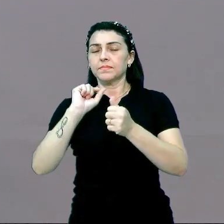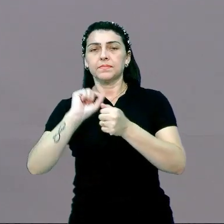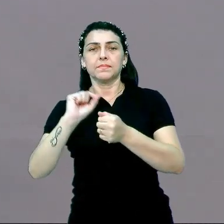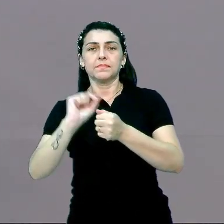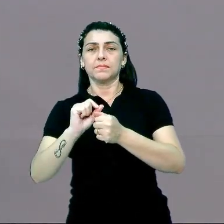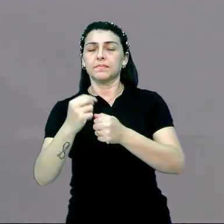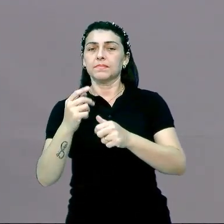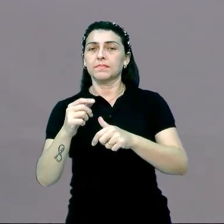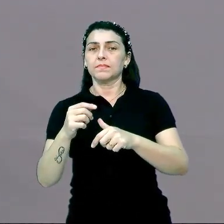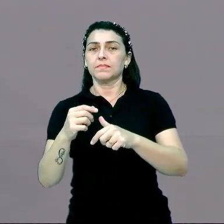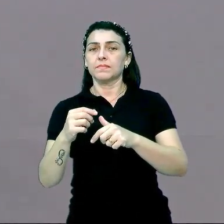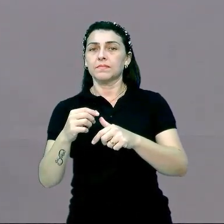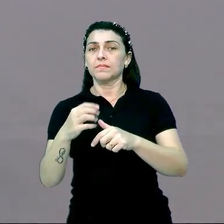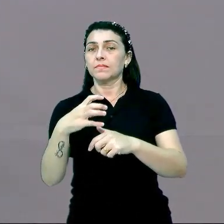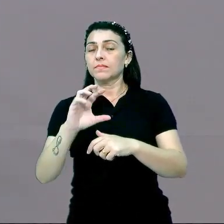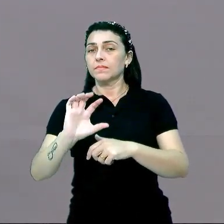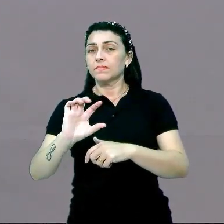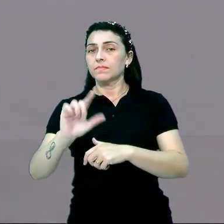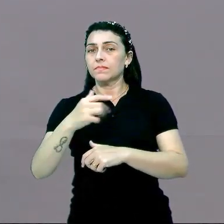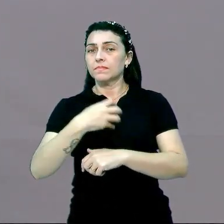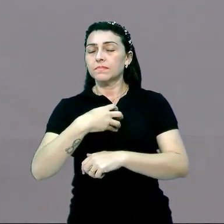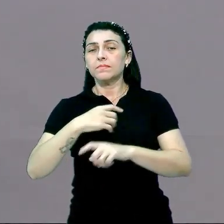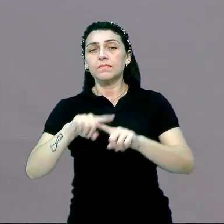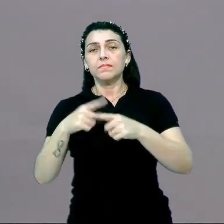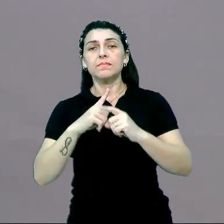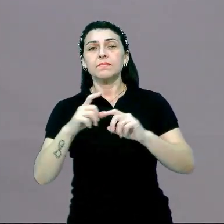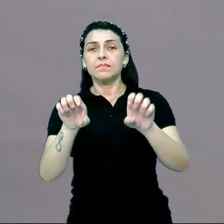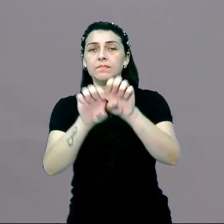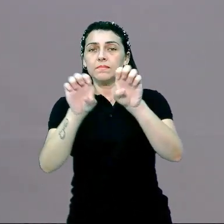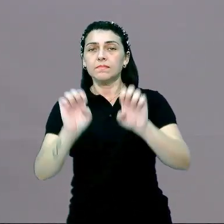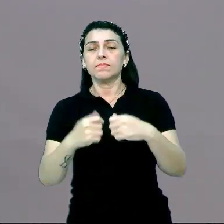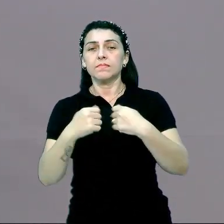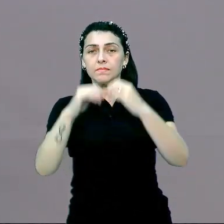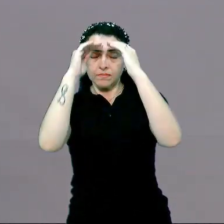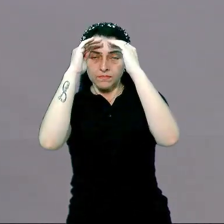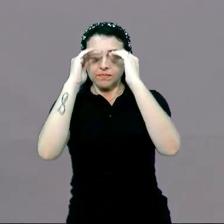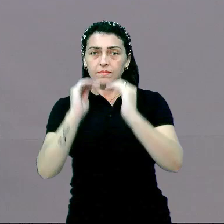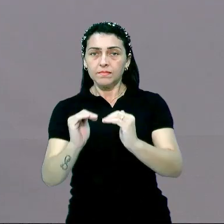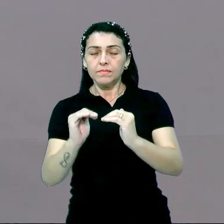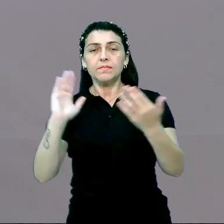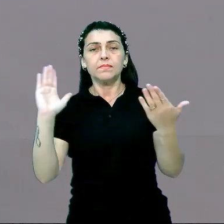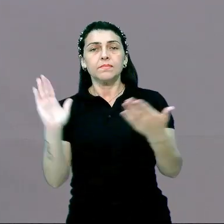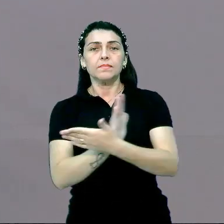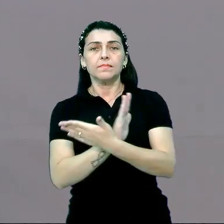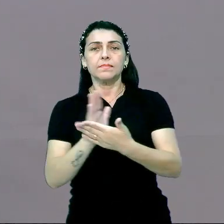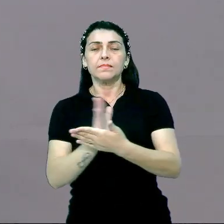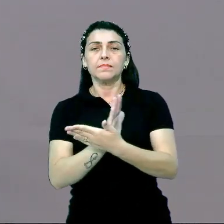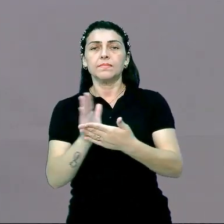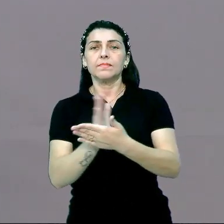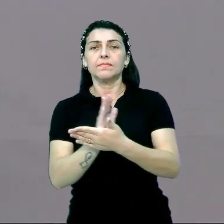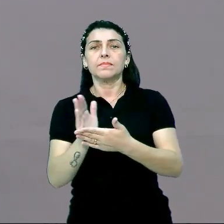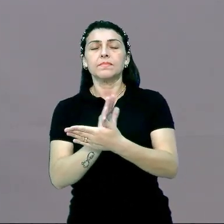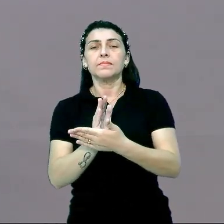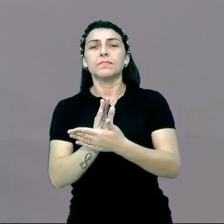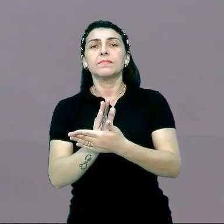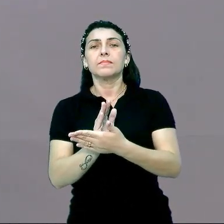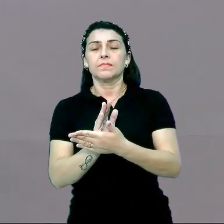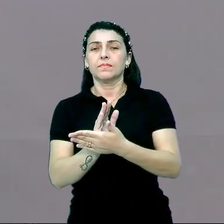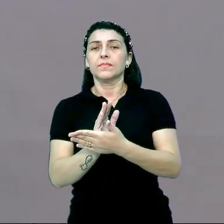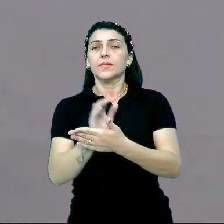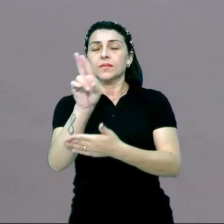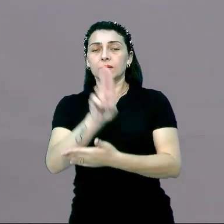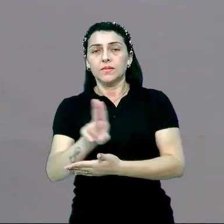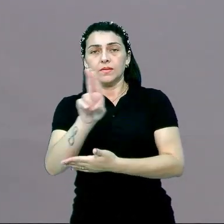de outras formas. Porém, existe uma estrutura que deve ser obedecida, com alguns pormenores que precisam